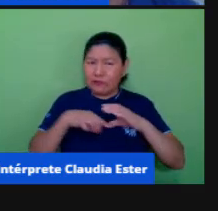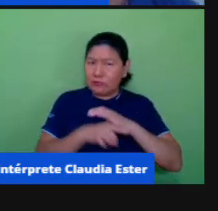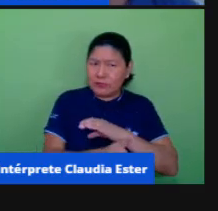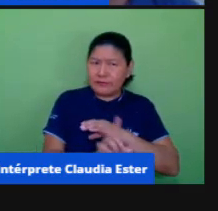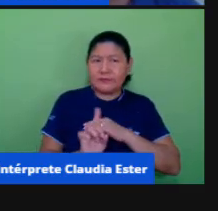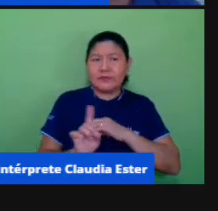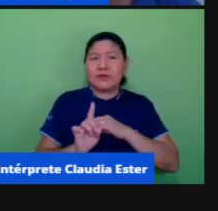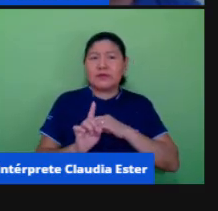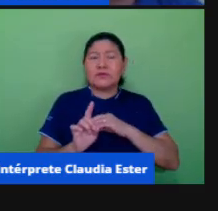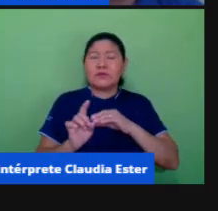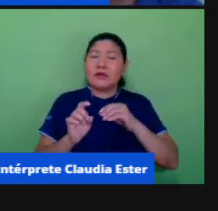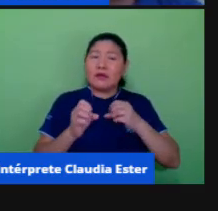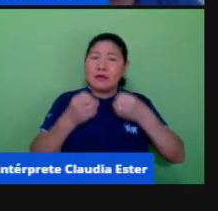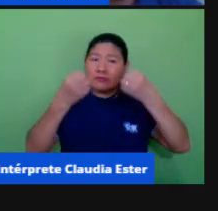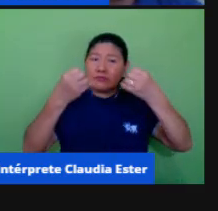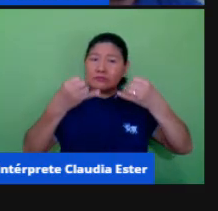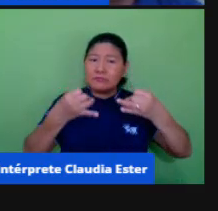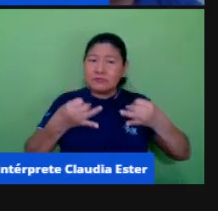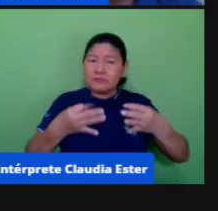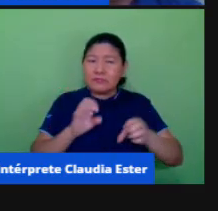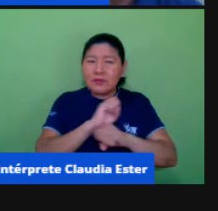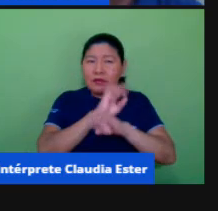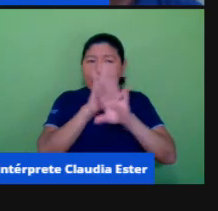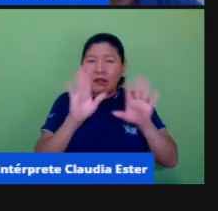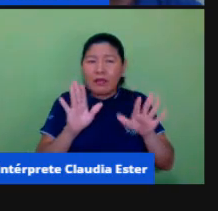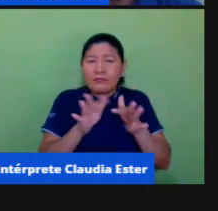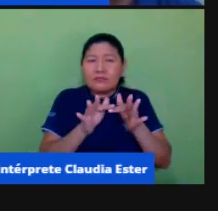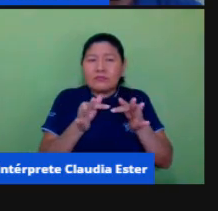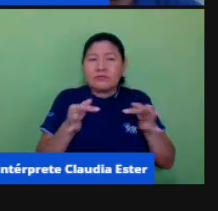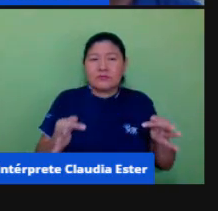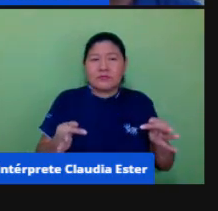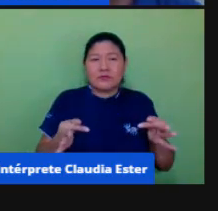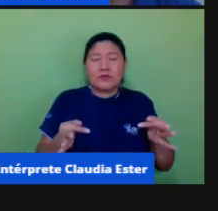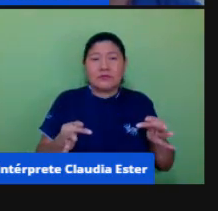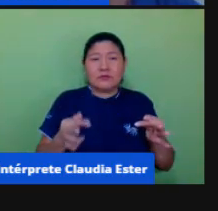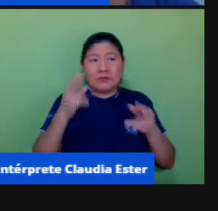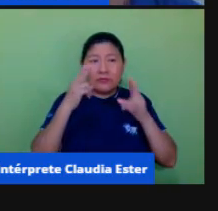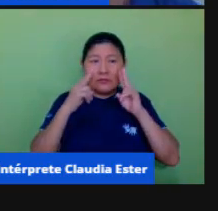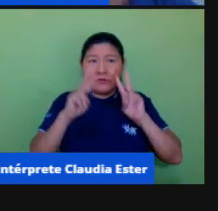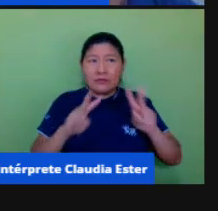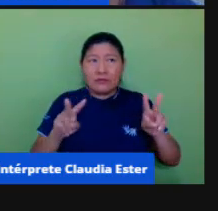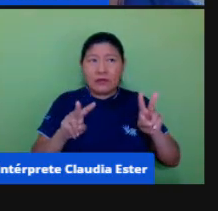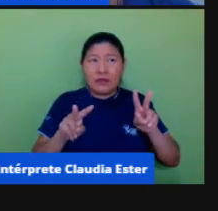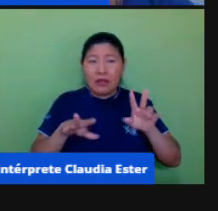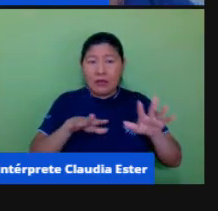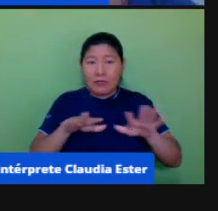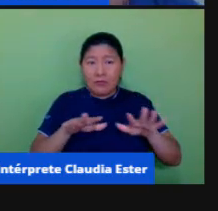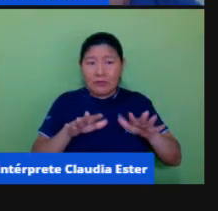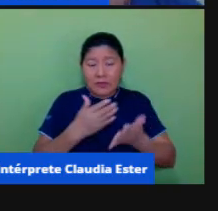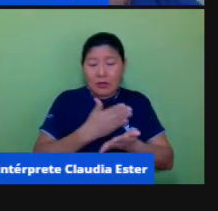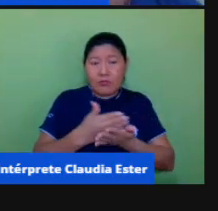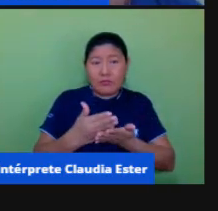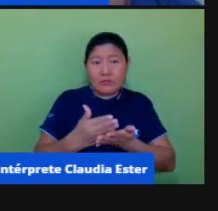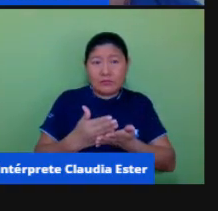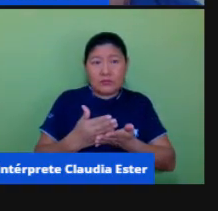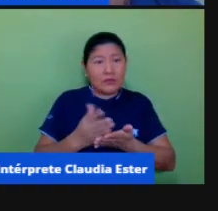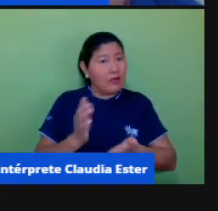a atenção para que também a gente fique atento a esse movimento do homeschooling e, por exemplo, do